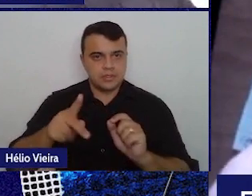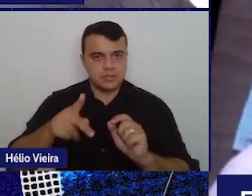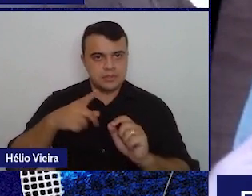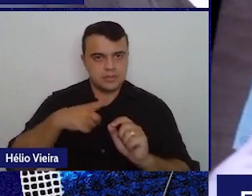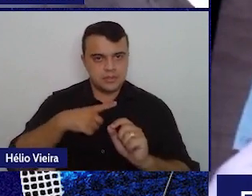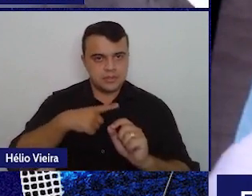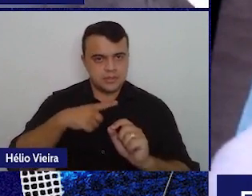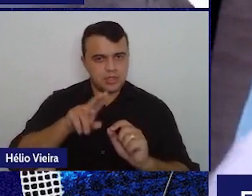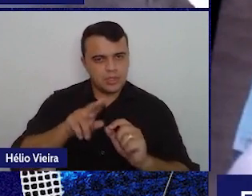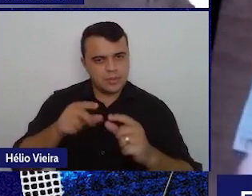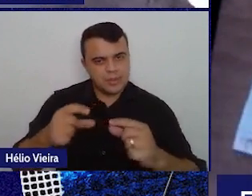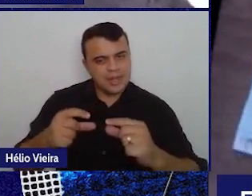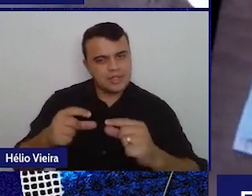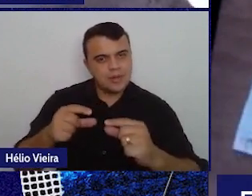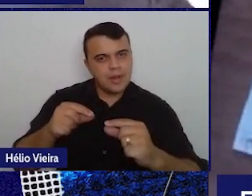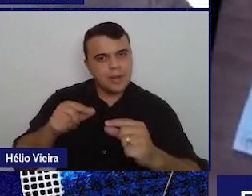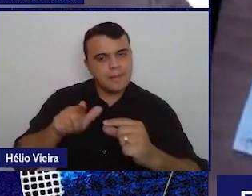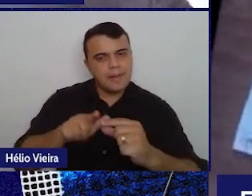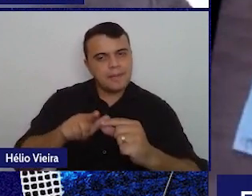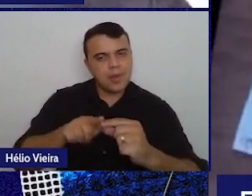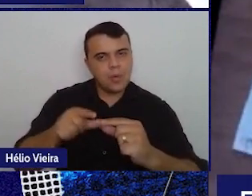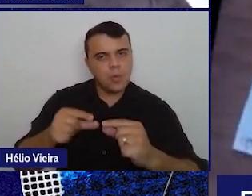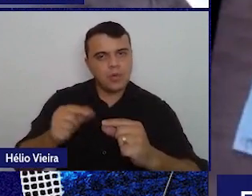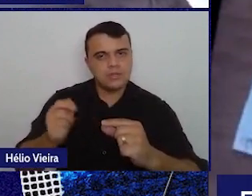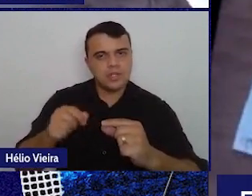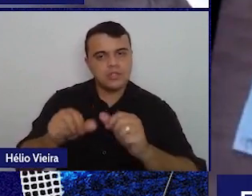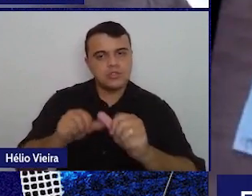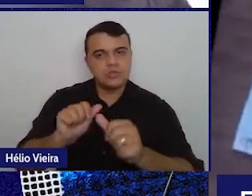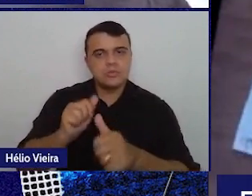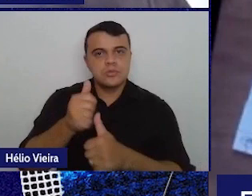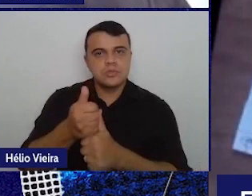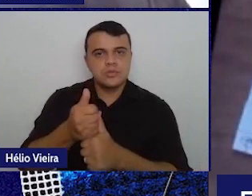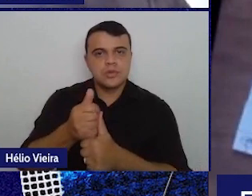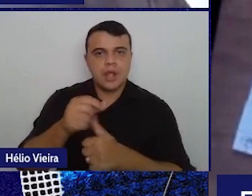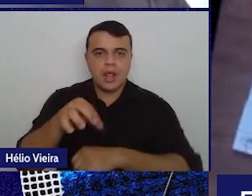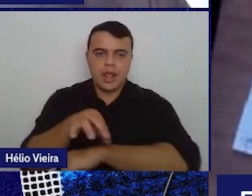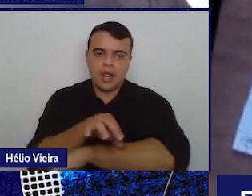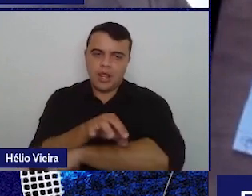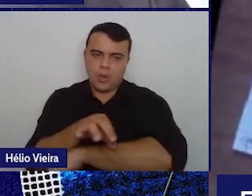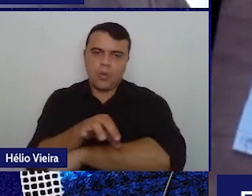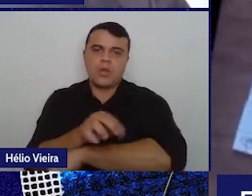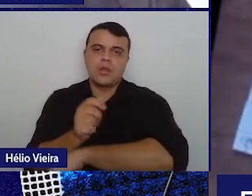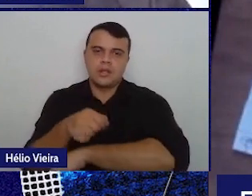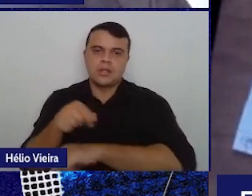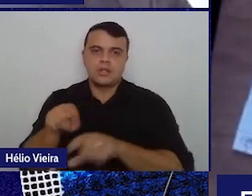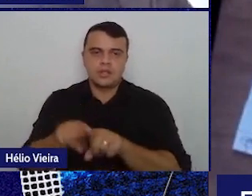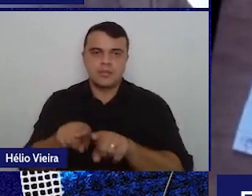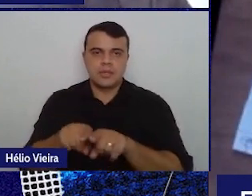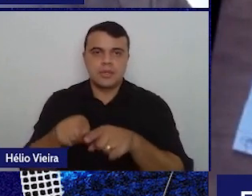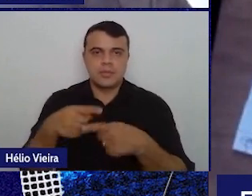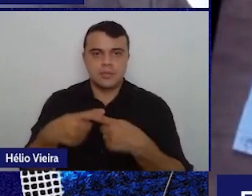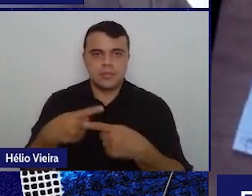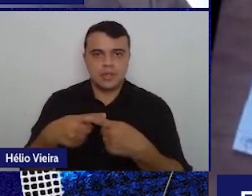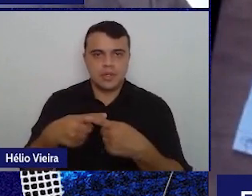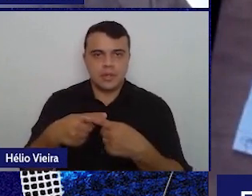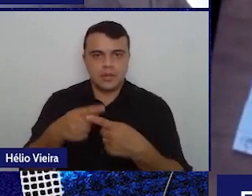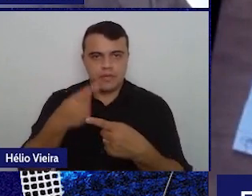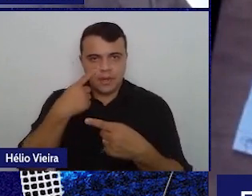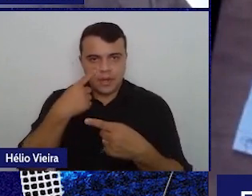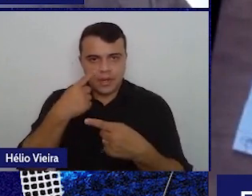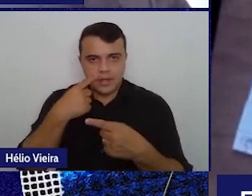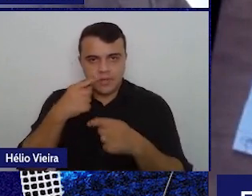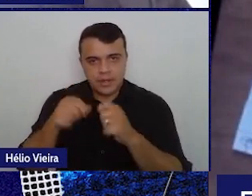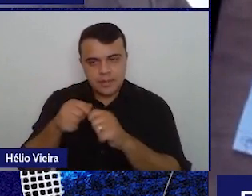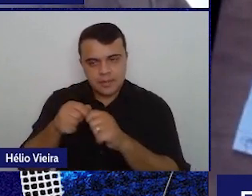Esse pedaço de papelão que eu estou usando, ele também pode ser substituído por uma régua, porque você vai passar a fita, amarrar a